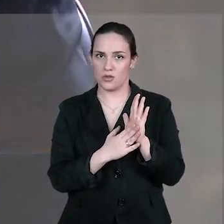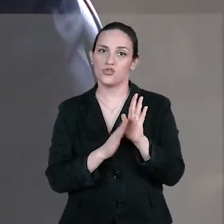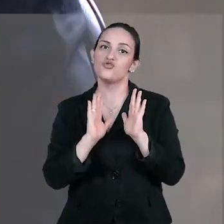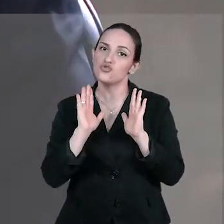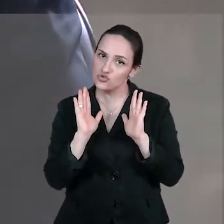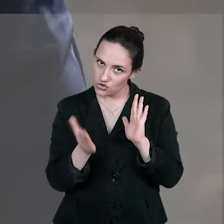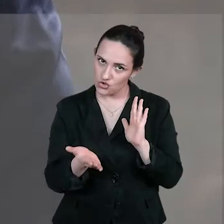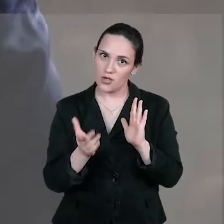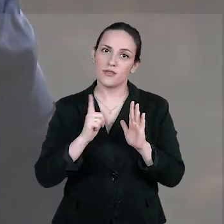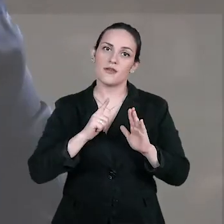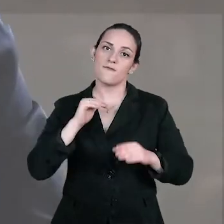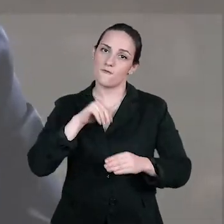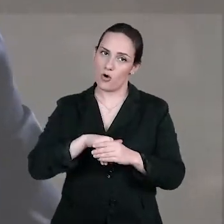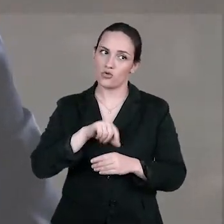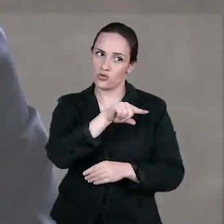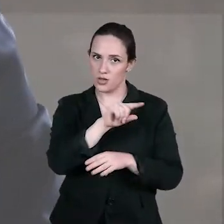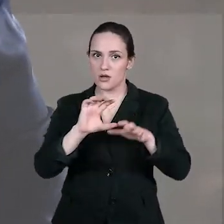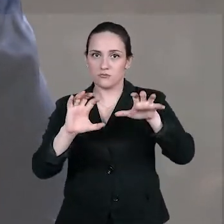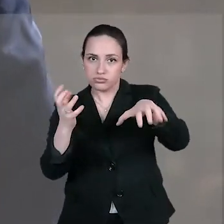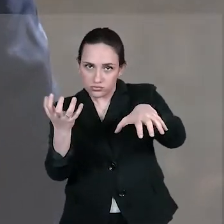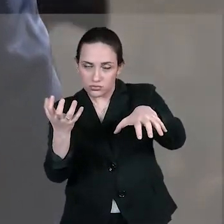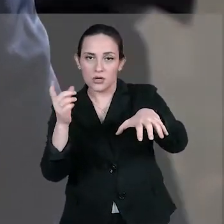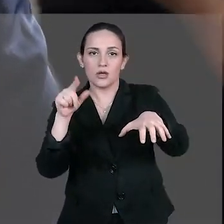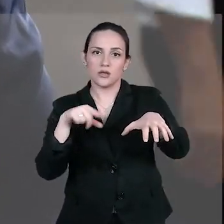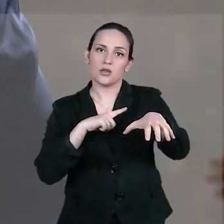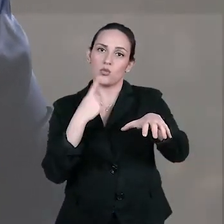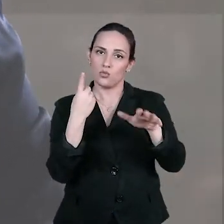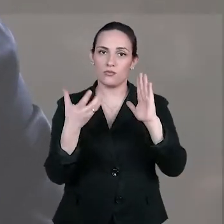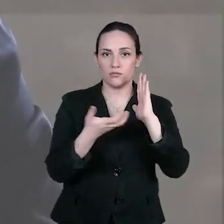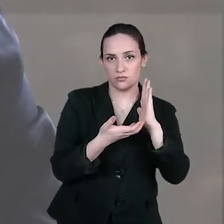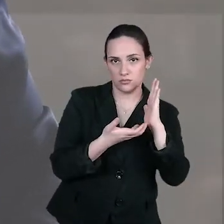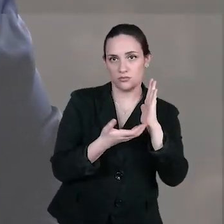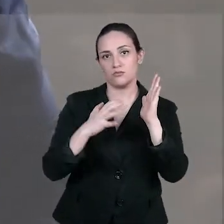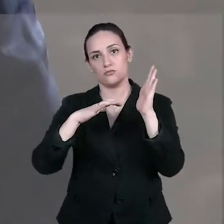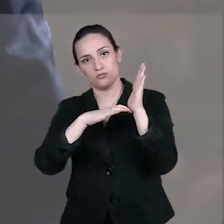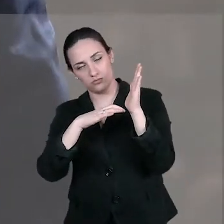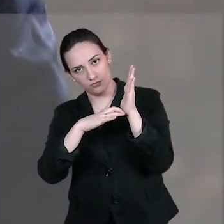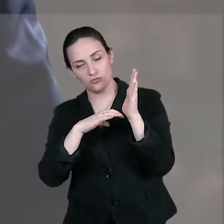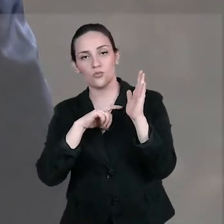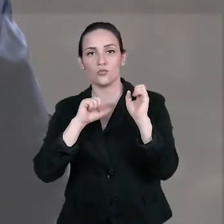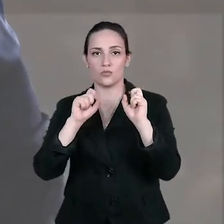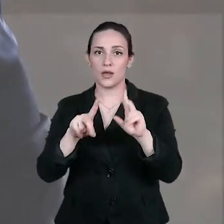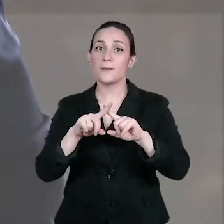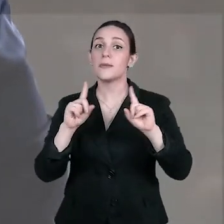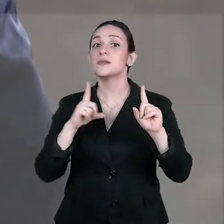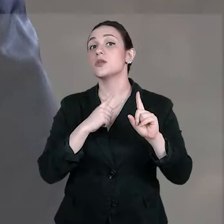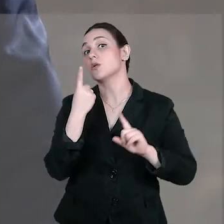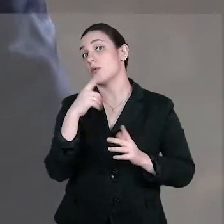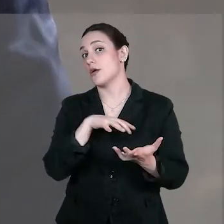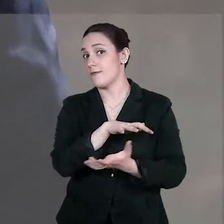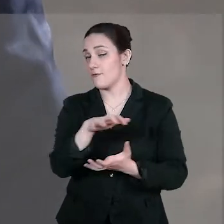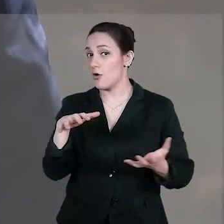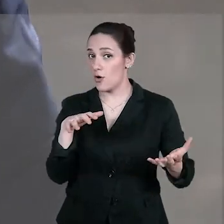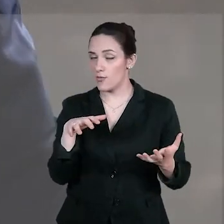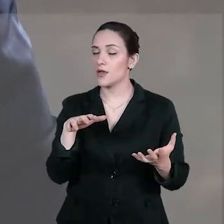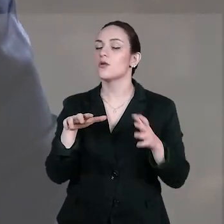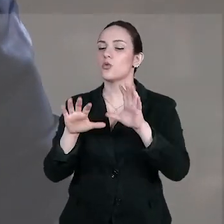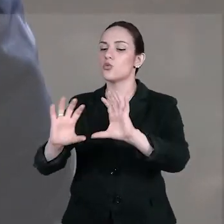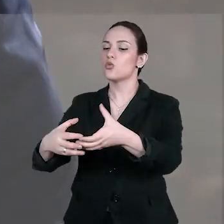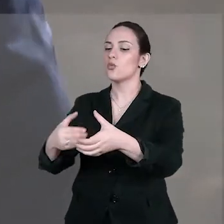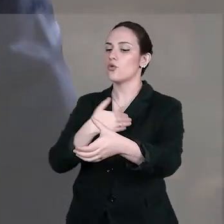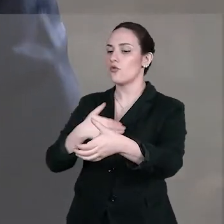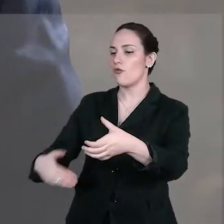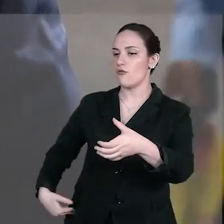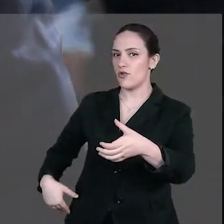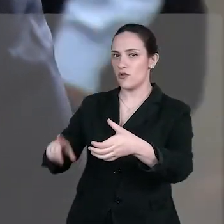propostas que a gente tratou mais aqui, que já estão em tramitação no Congresso, uma na Câmara dos Deputados e outra no Senado, tem uma reforma que vai ser apresentada